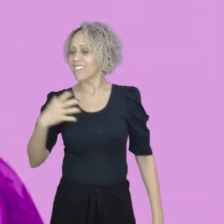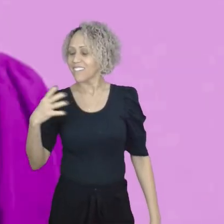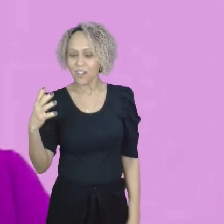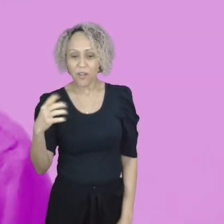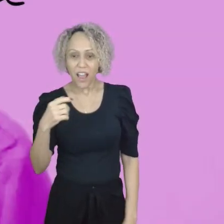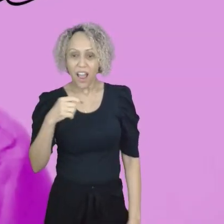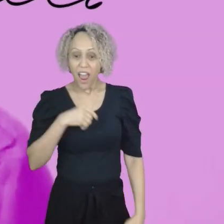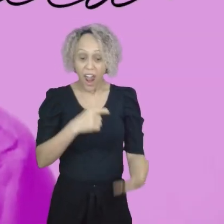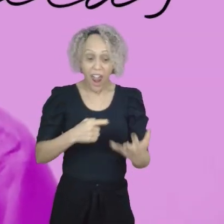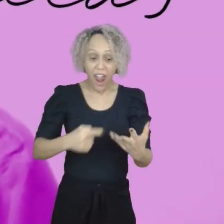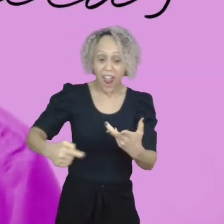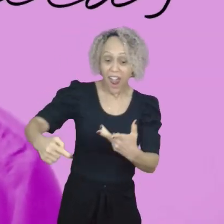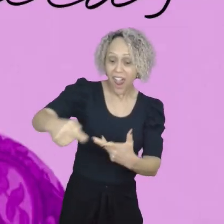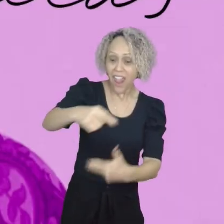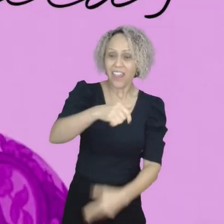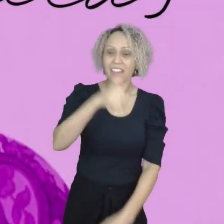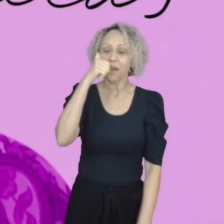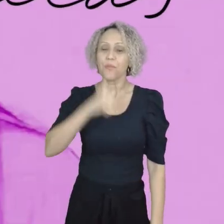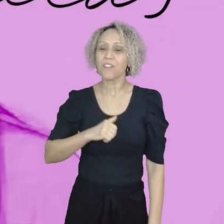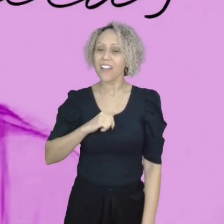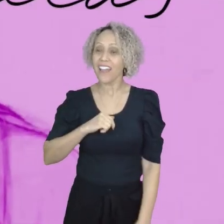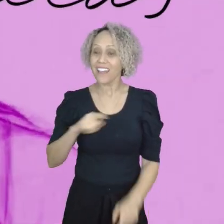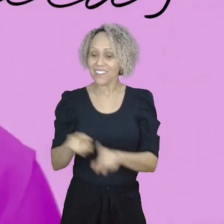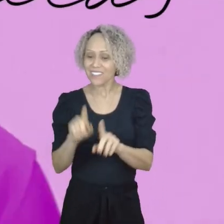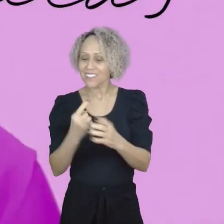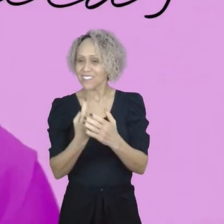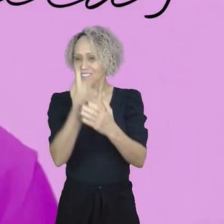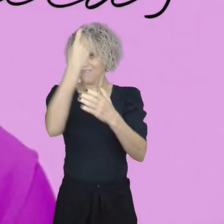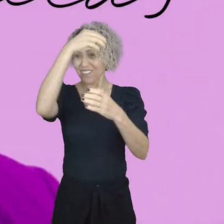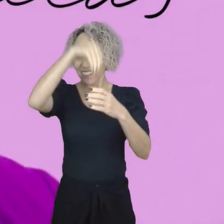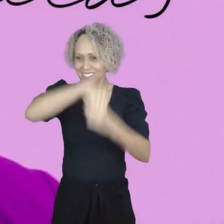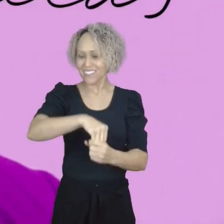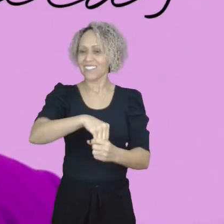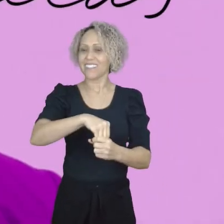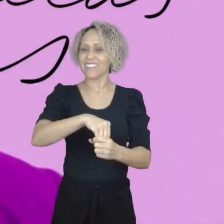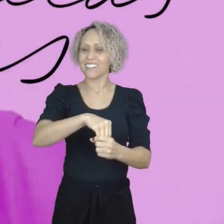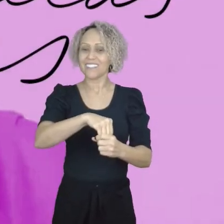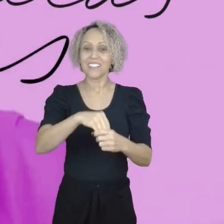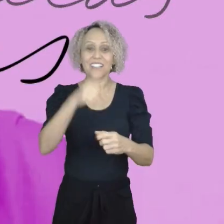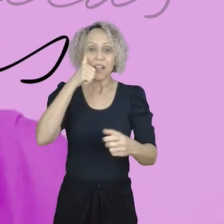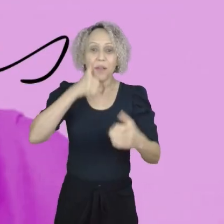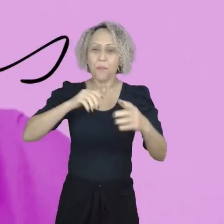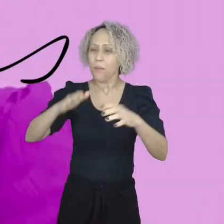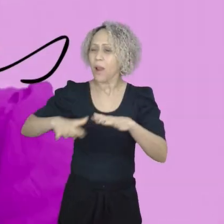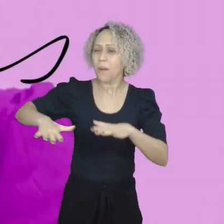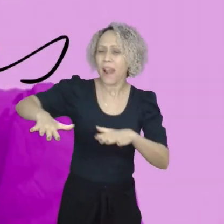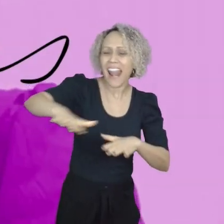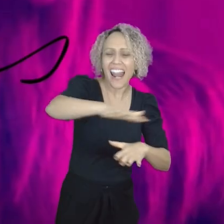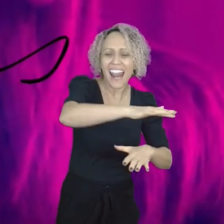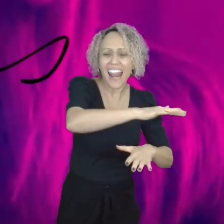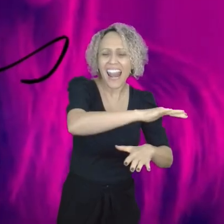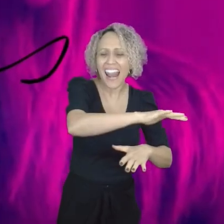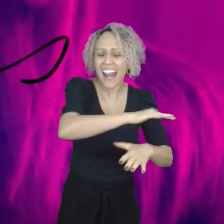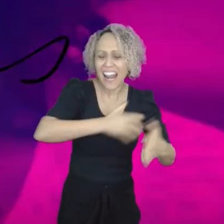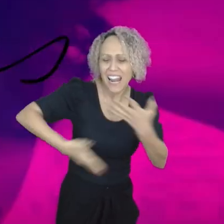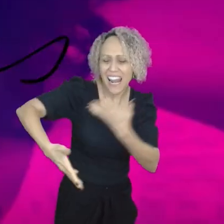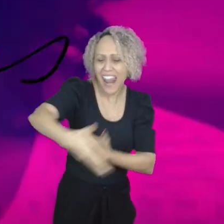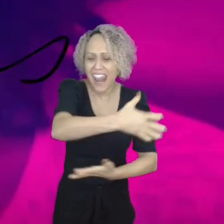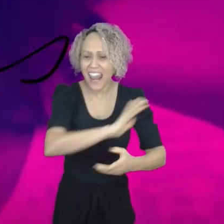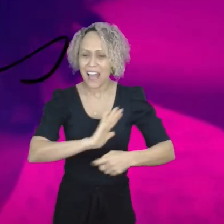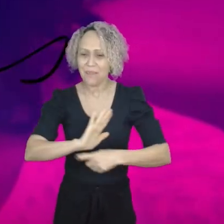Eu sou uma delas, são elas por elas, ocupando os espaços de